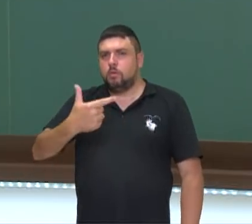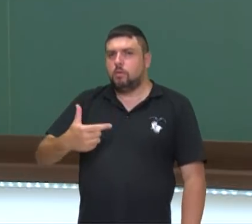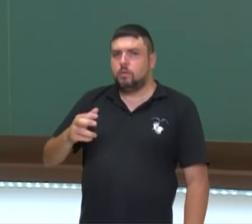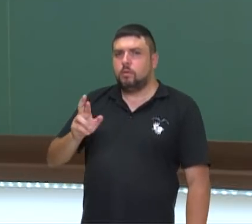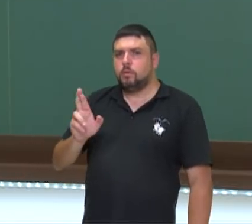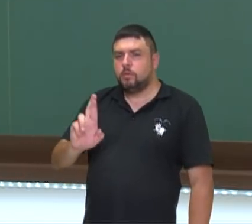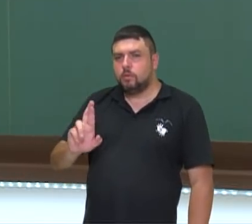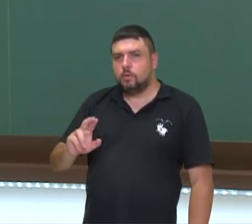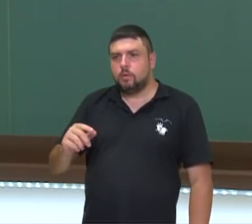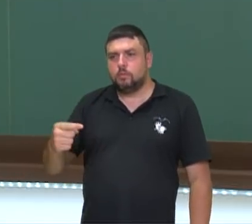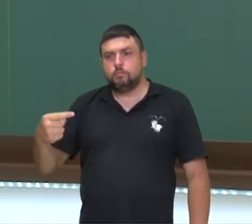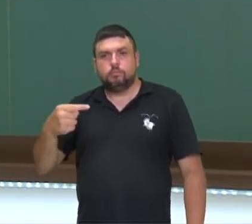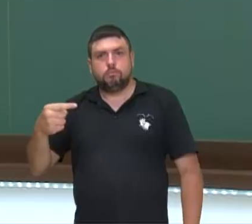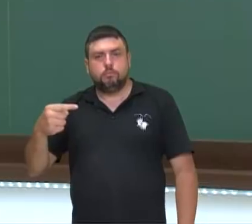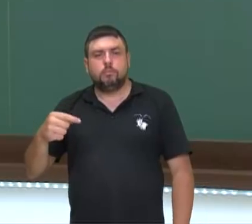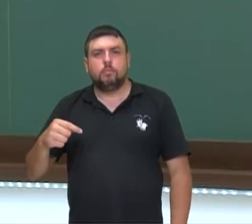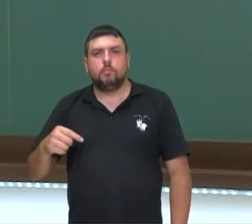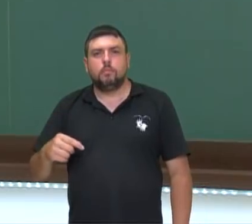182,37 e menos R$